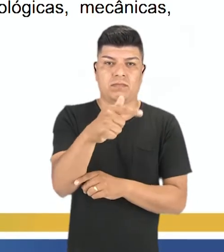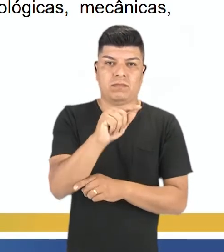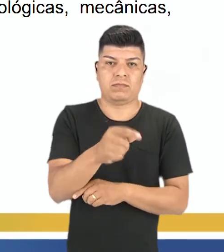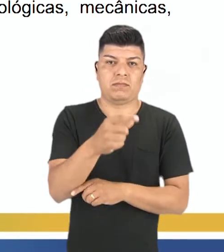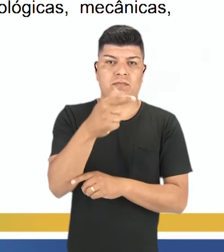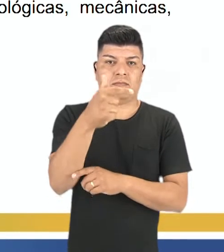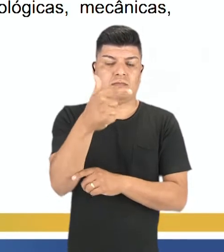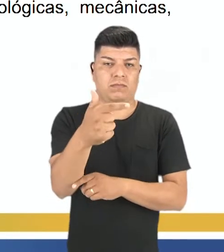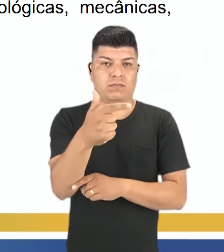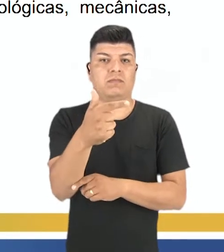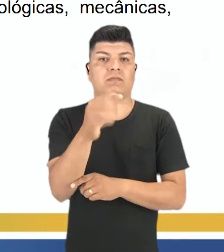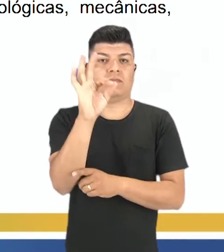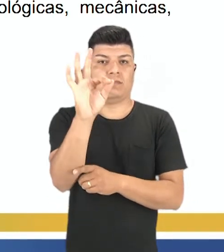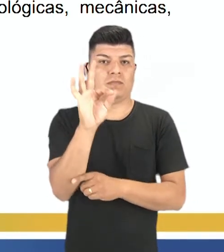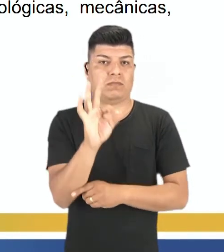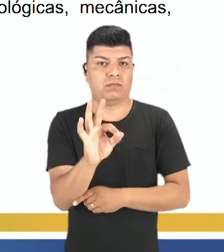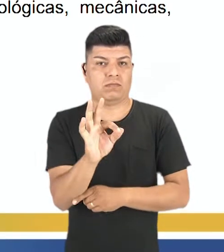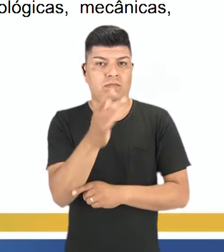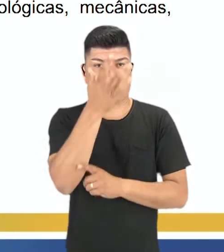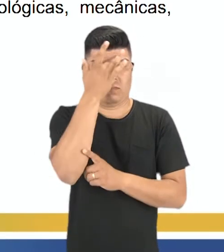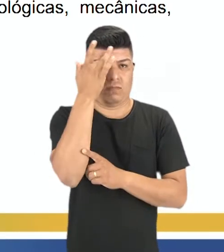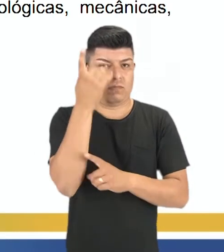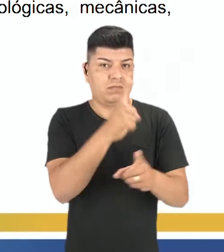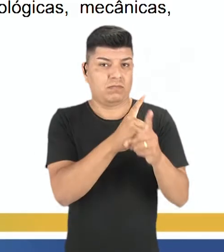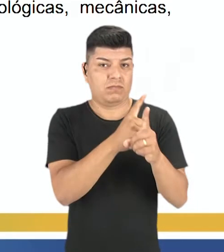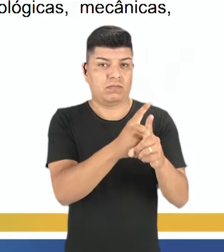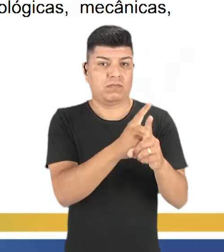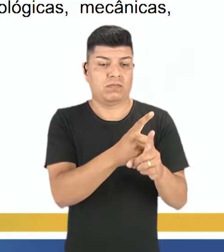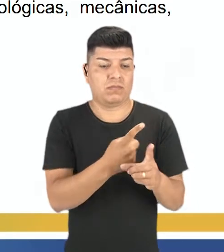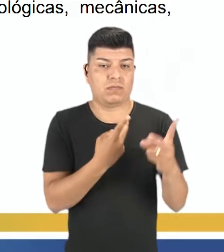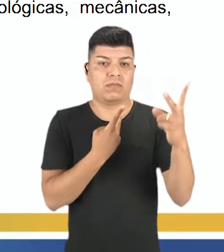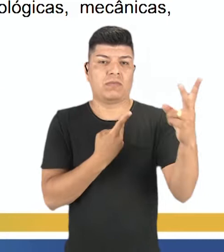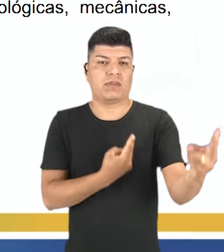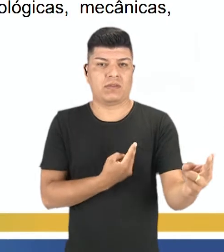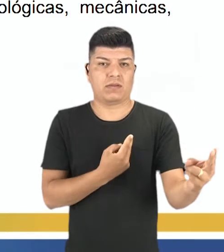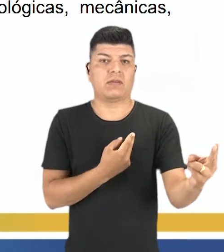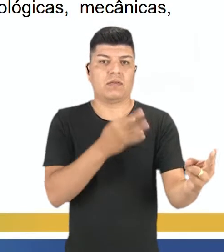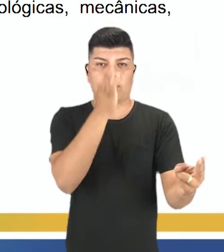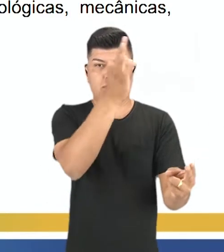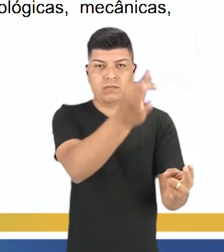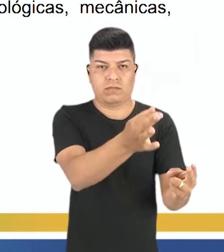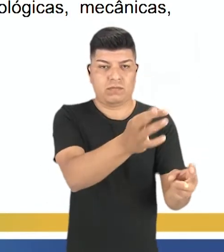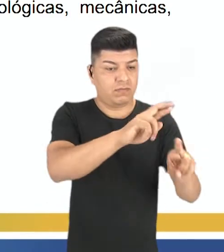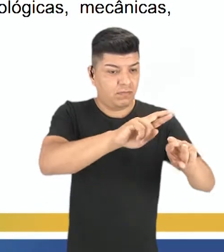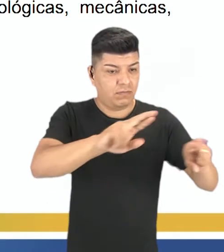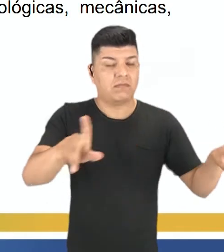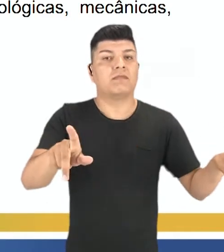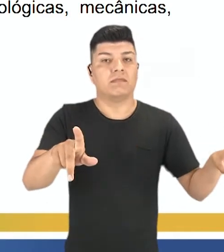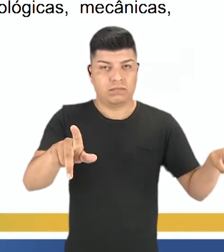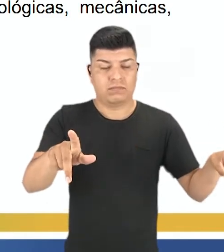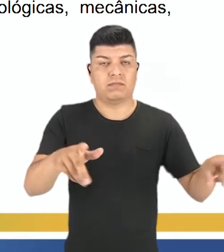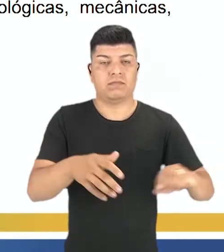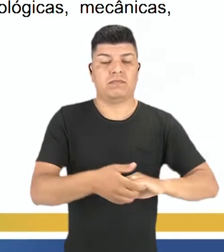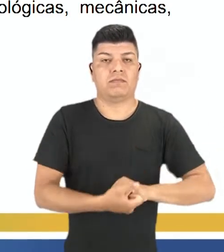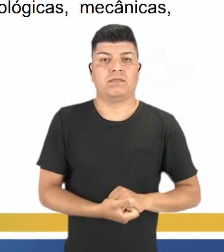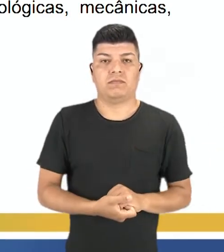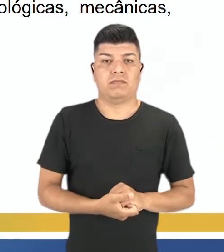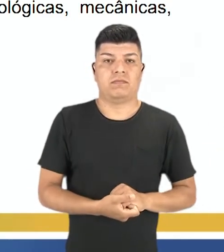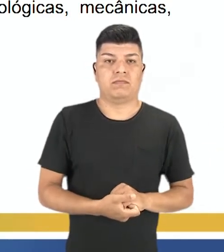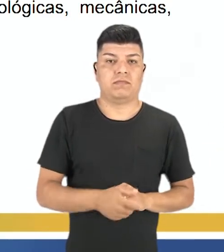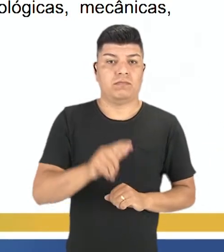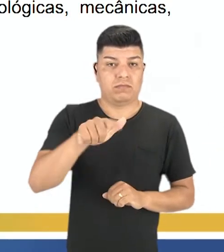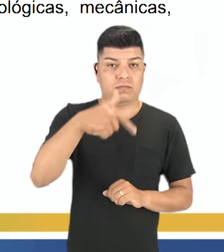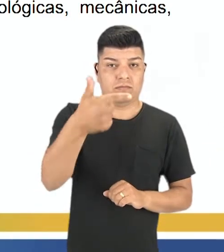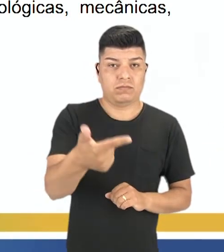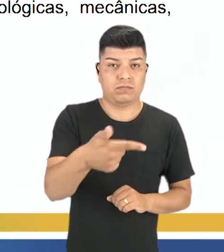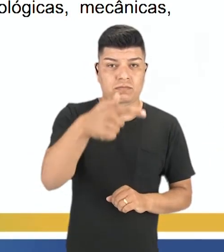37,2% que as pessoas que sigo é como eu quero ser. É diferente do que eu quero ser, mas é uma referência. E as